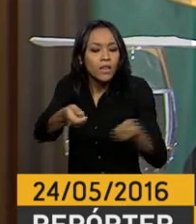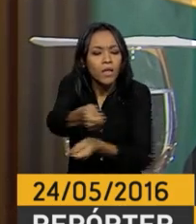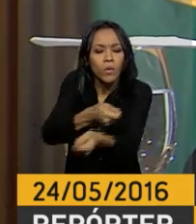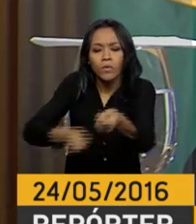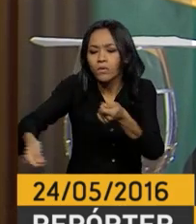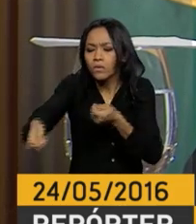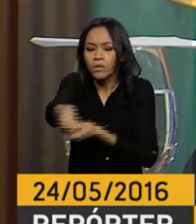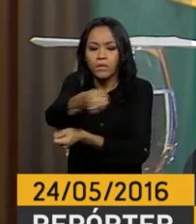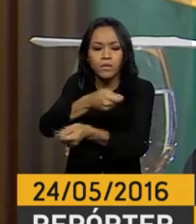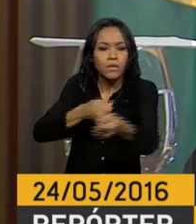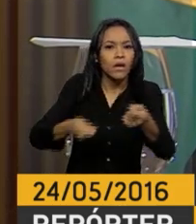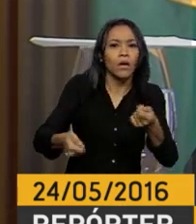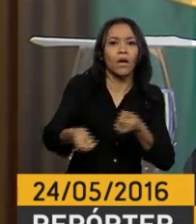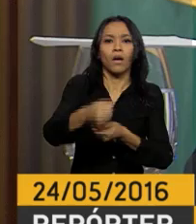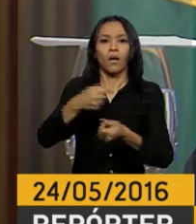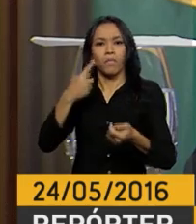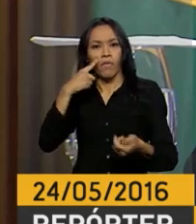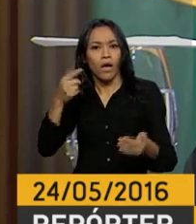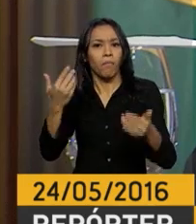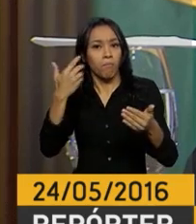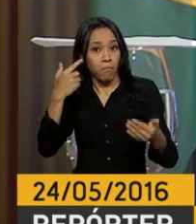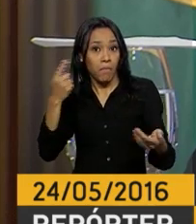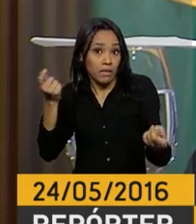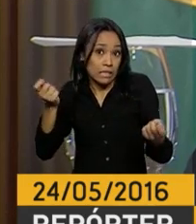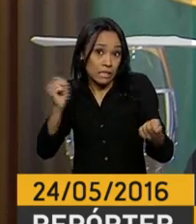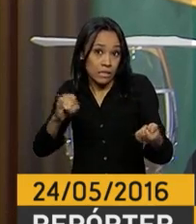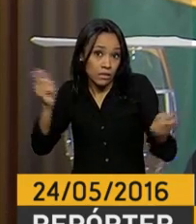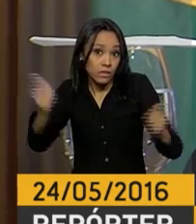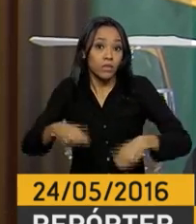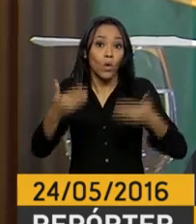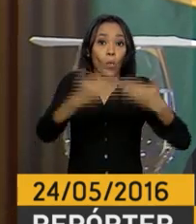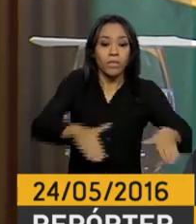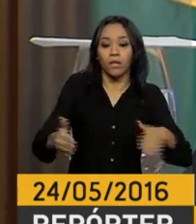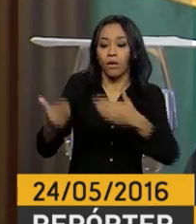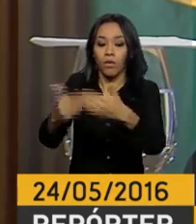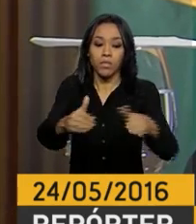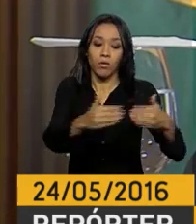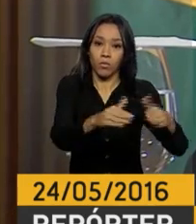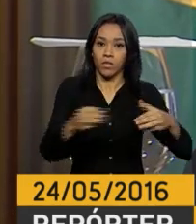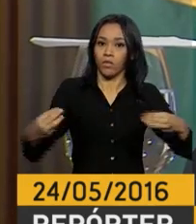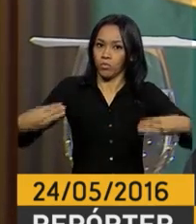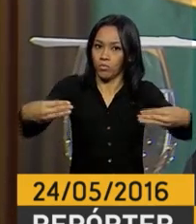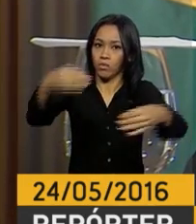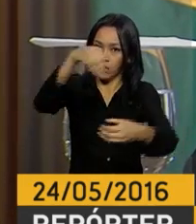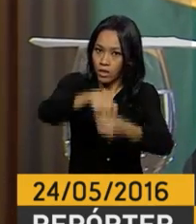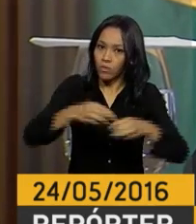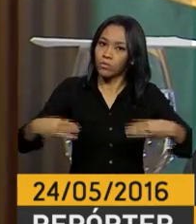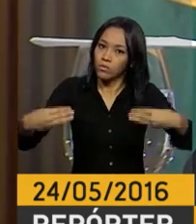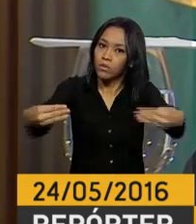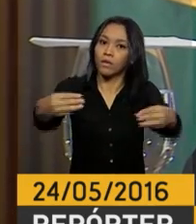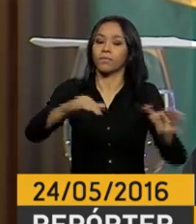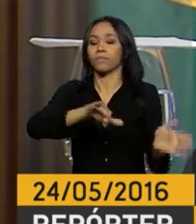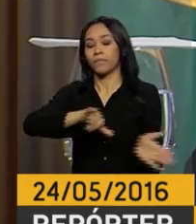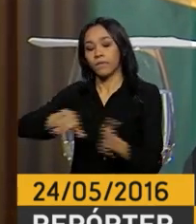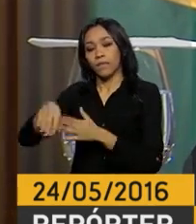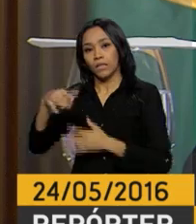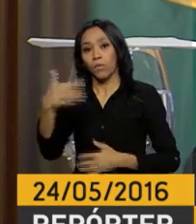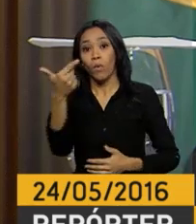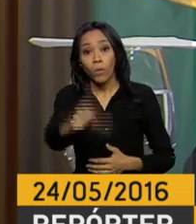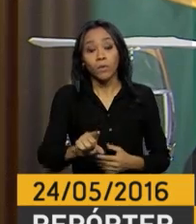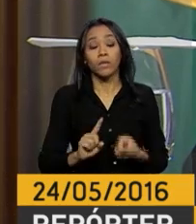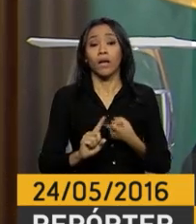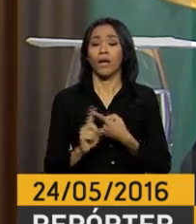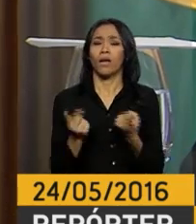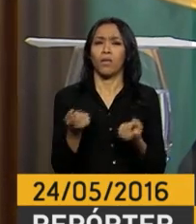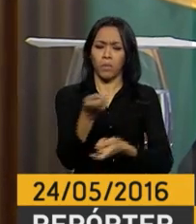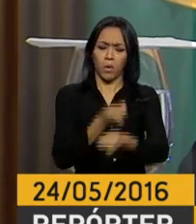agilizar os serviços públicos. E a notícia que eu tenho é que o impacto fiscal estimado, se assim procedermos, é de uma